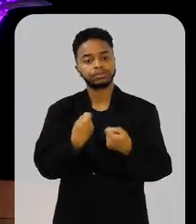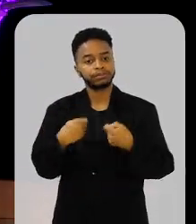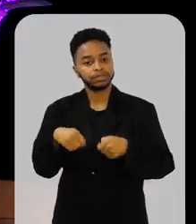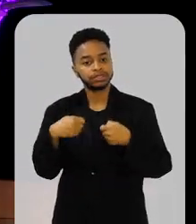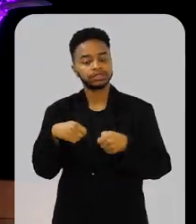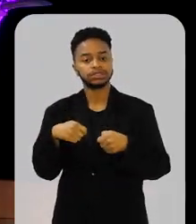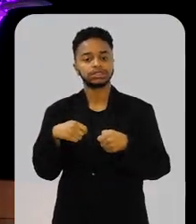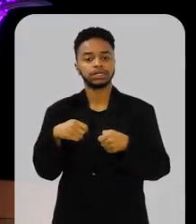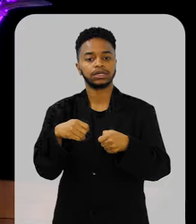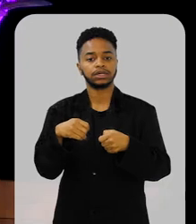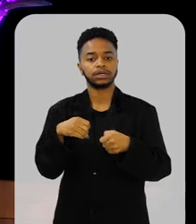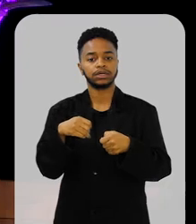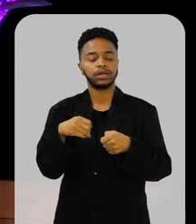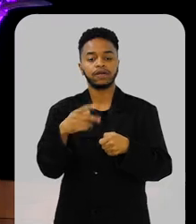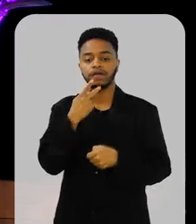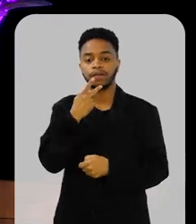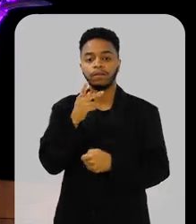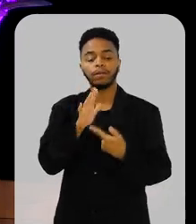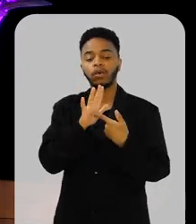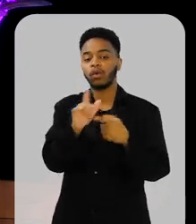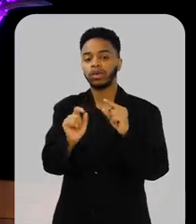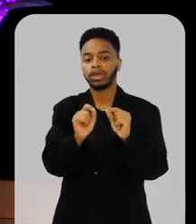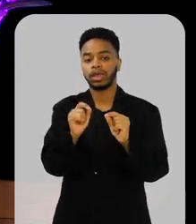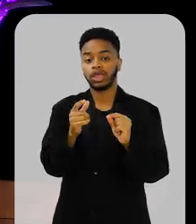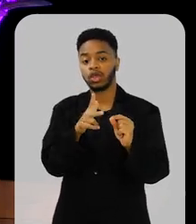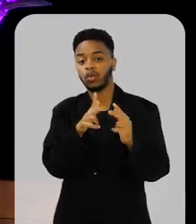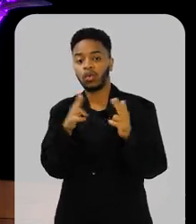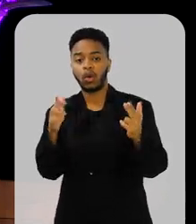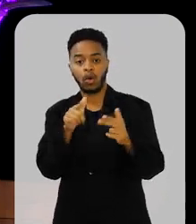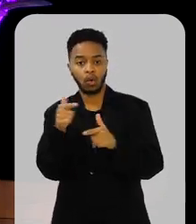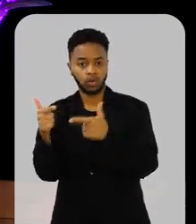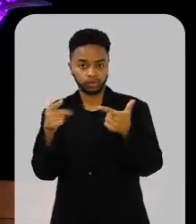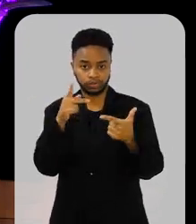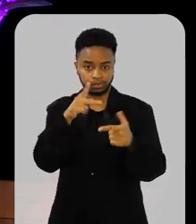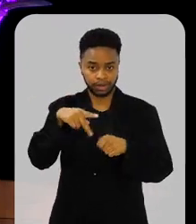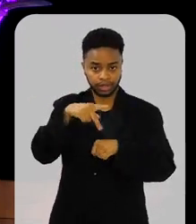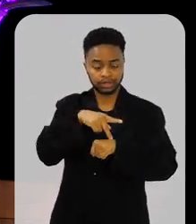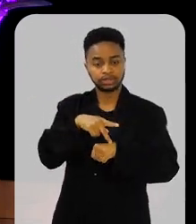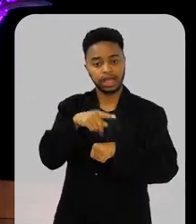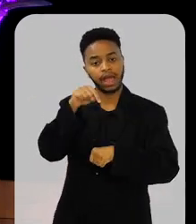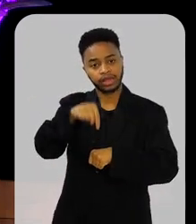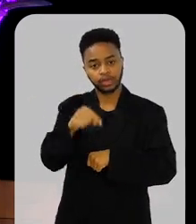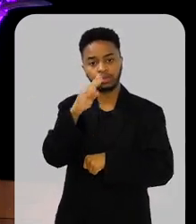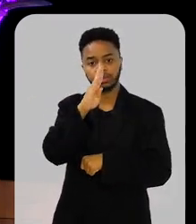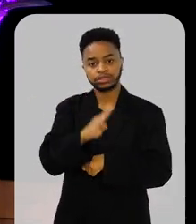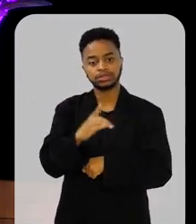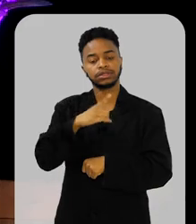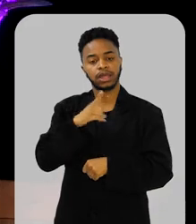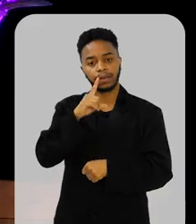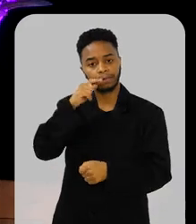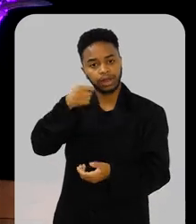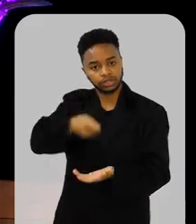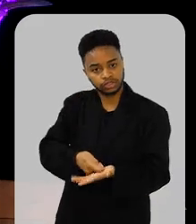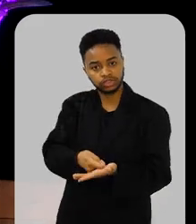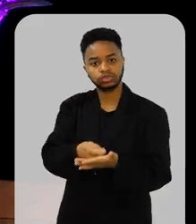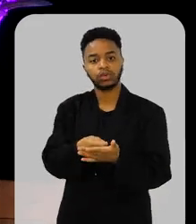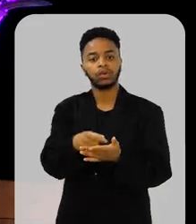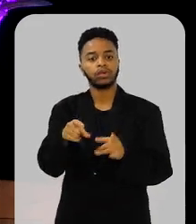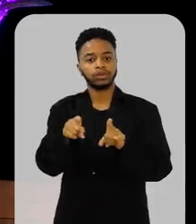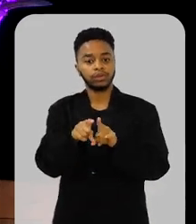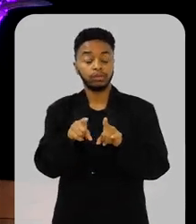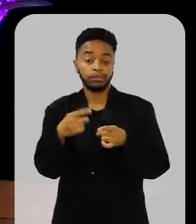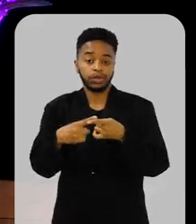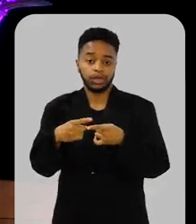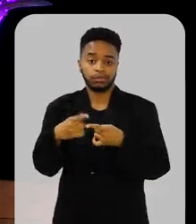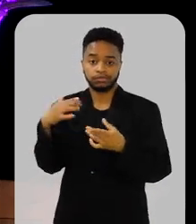definir, né, na verdade, que o Brasil, assim como outros países, predomina, né, o machismo, o patriarcado, né, isso...